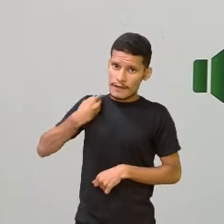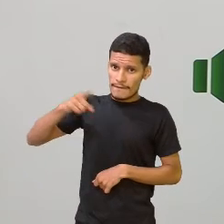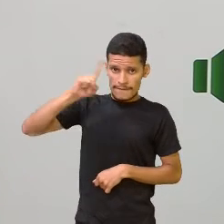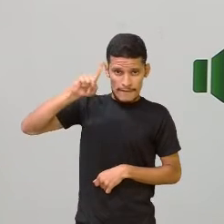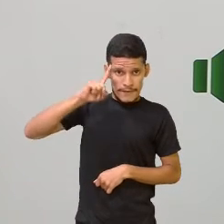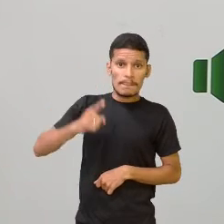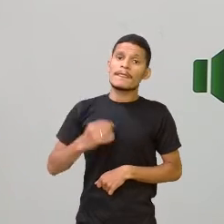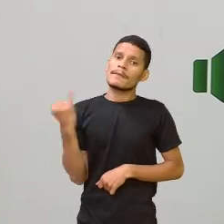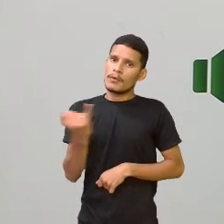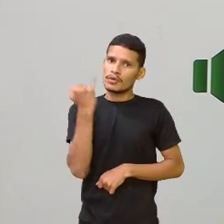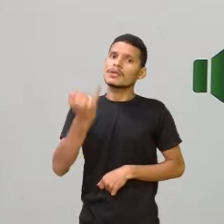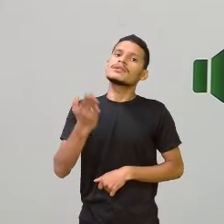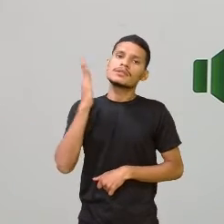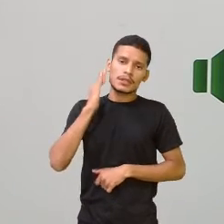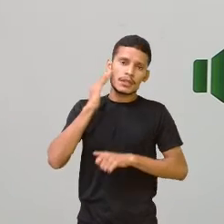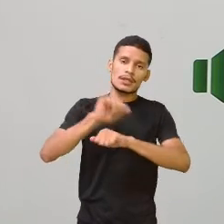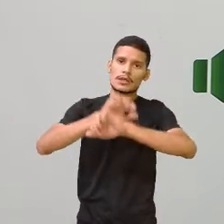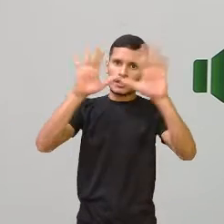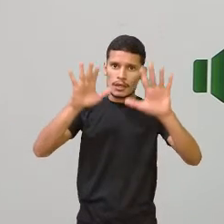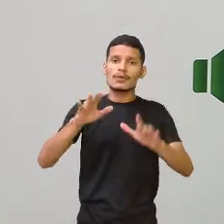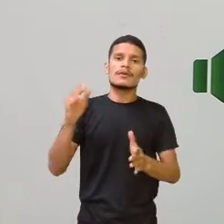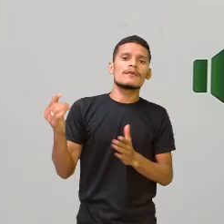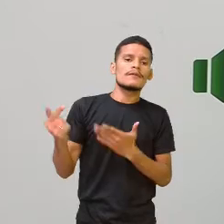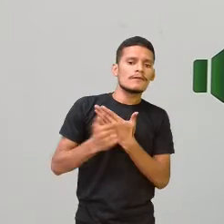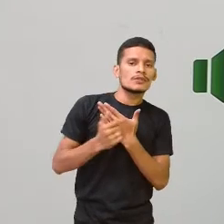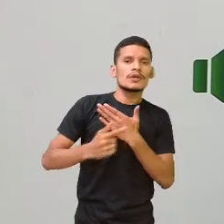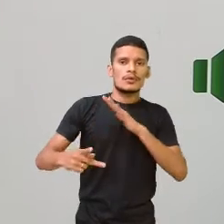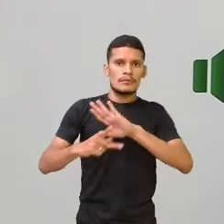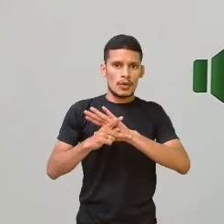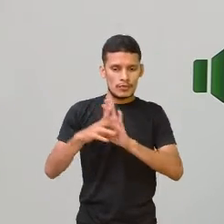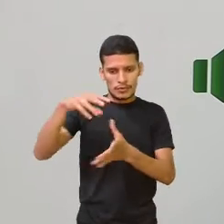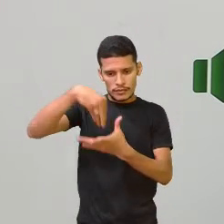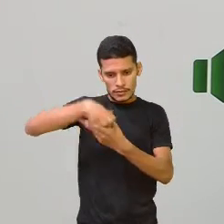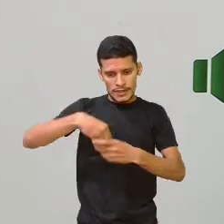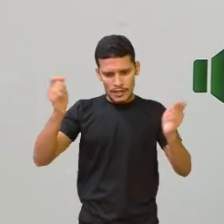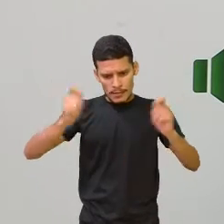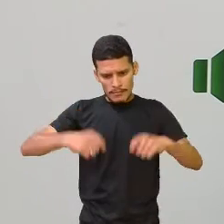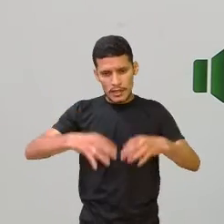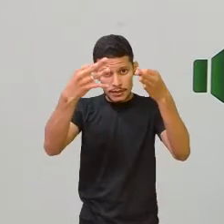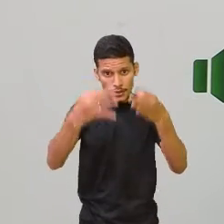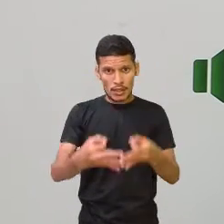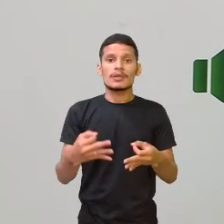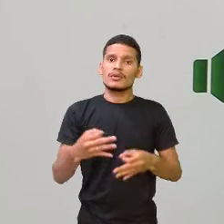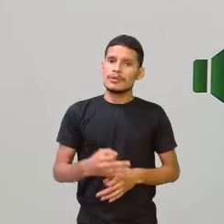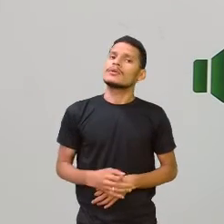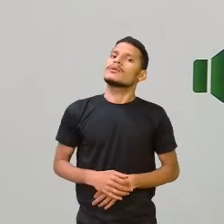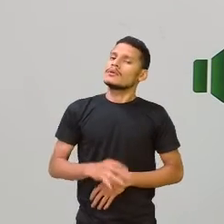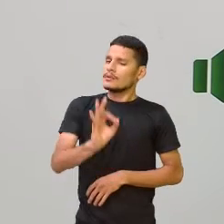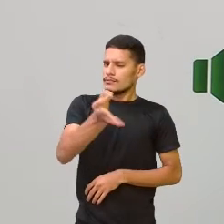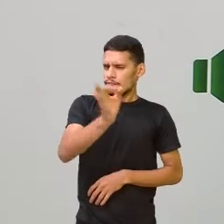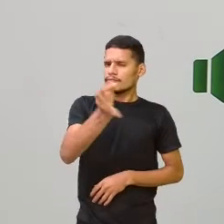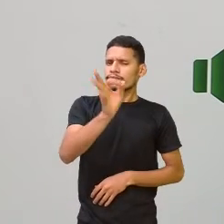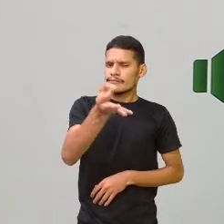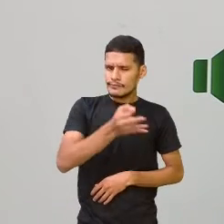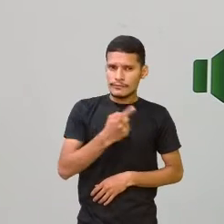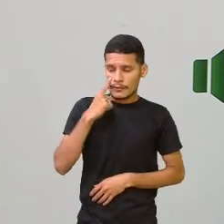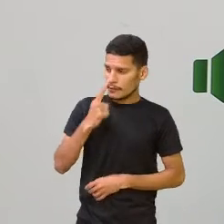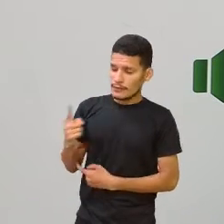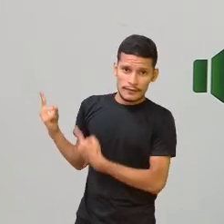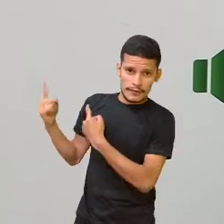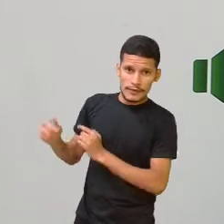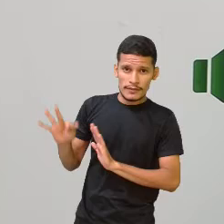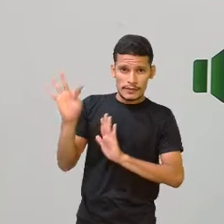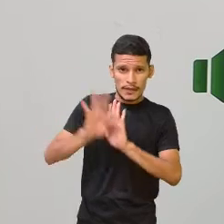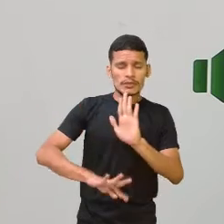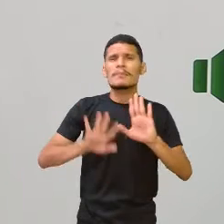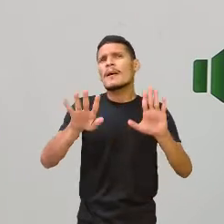importante compreender seu funcionamento para aplicar adequadamente. É exatamente isso.